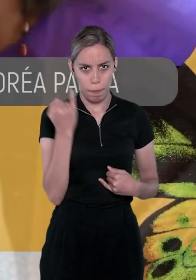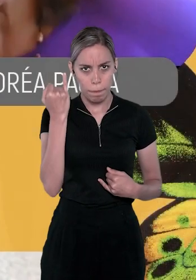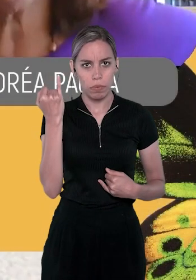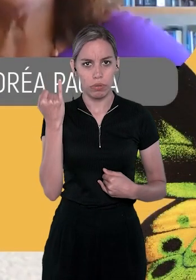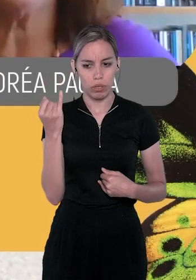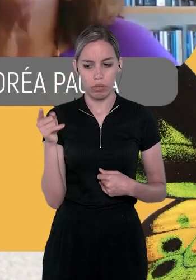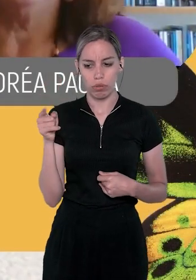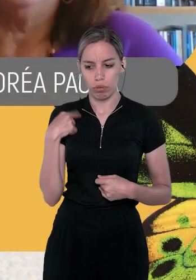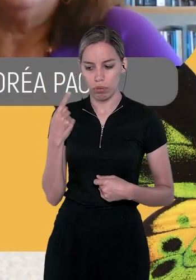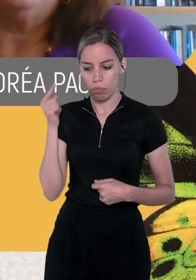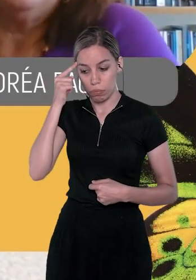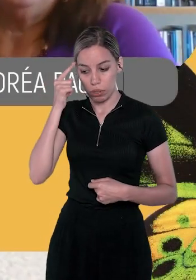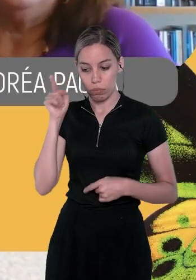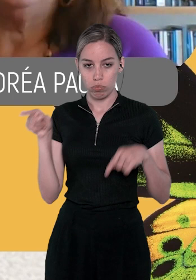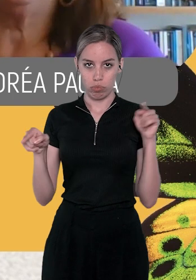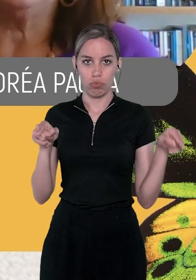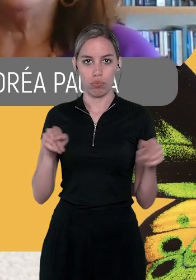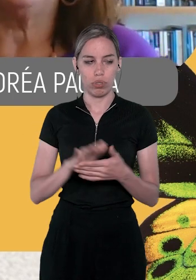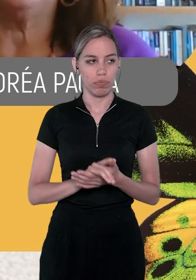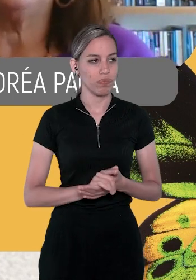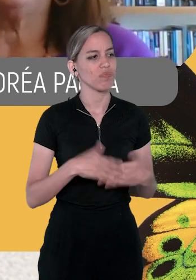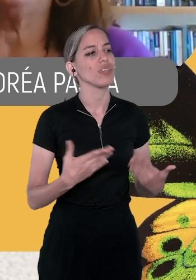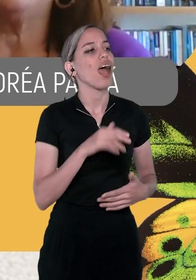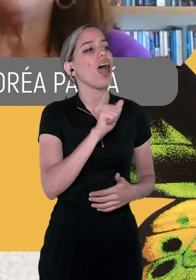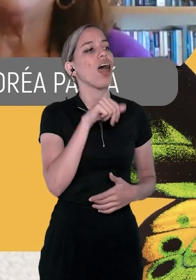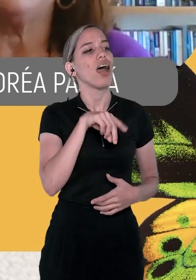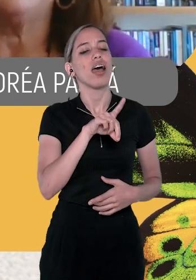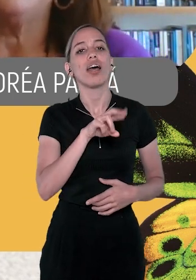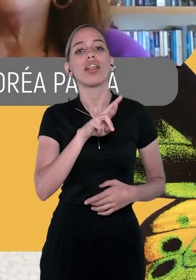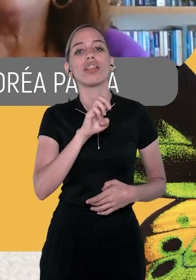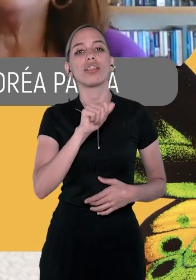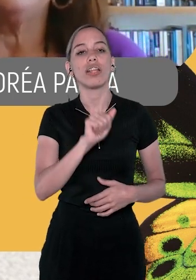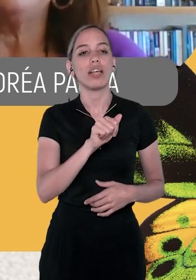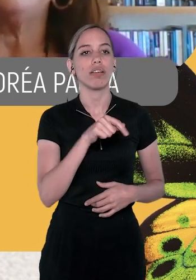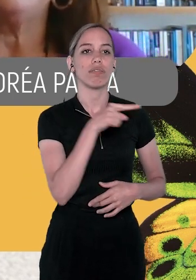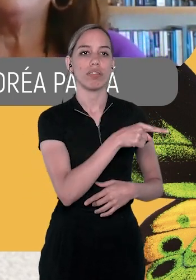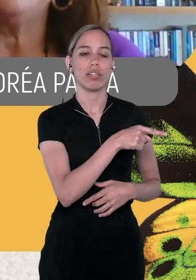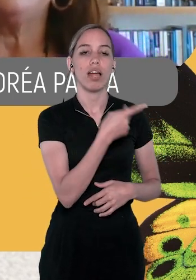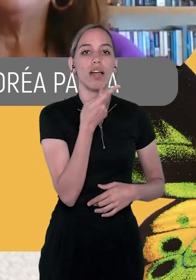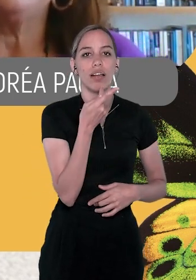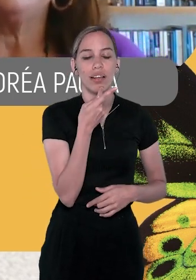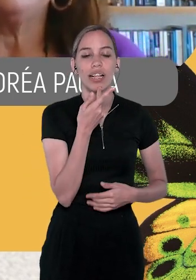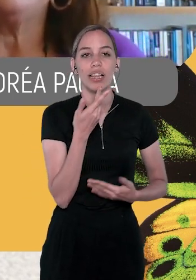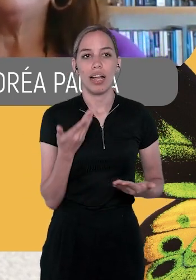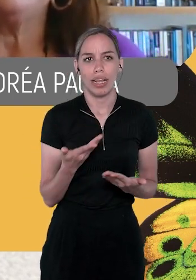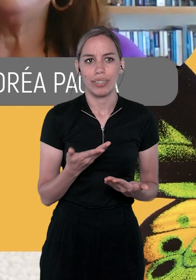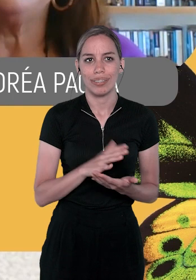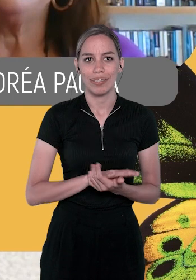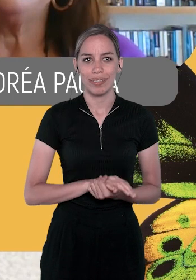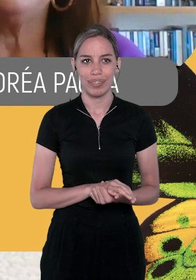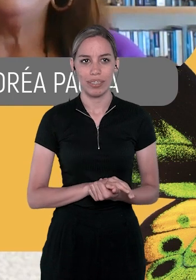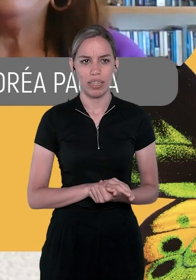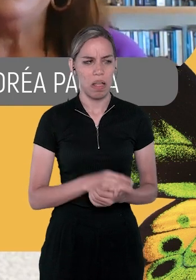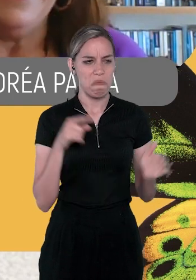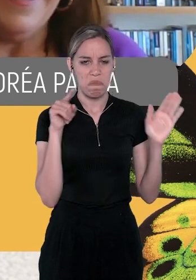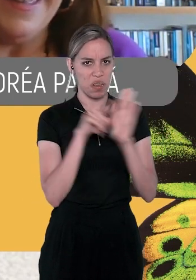Legal. Andréia, passar a palavra para você como se fosse uma sem perguntas, um tempo para